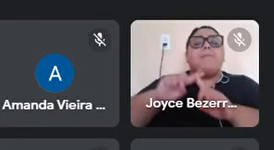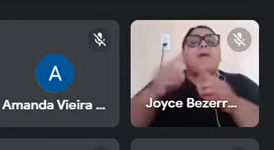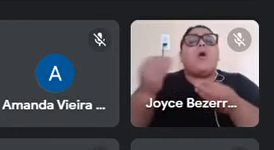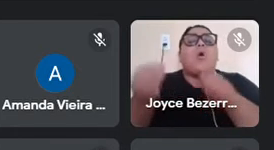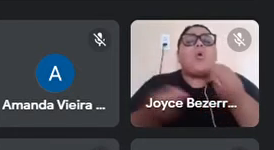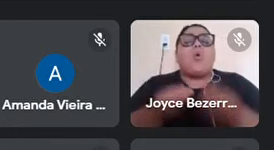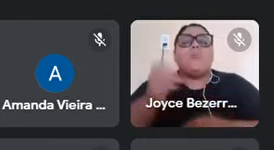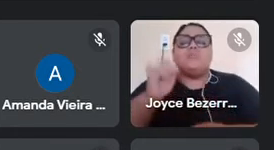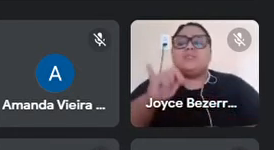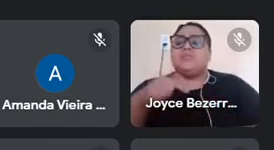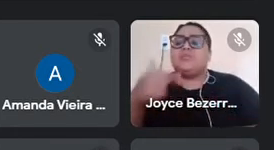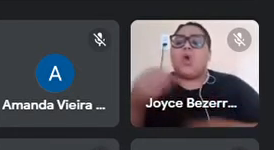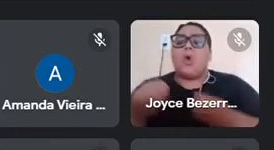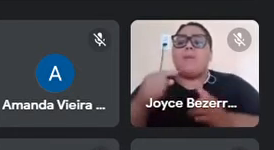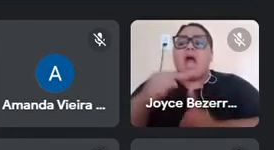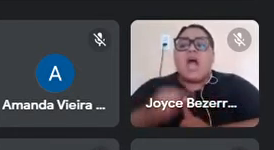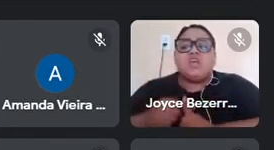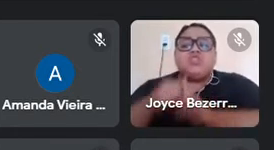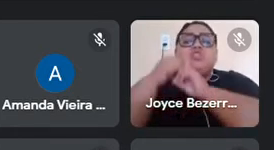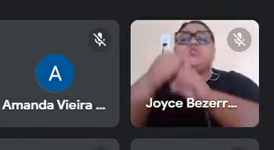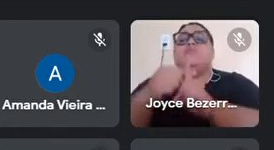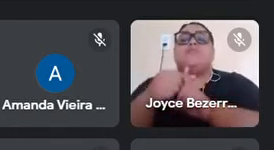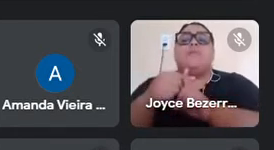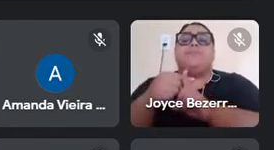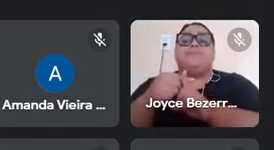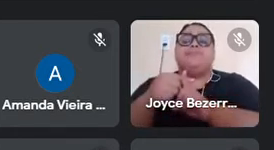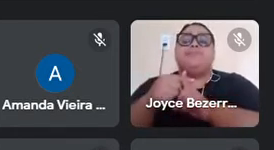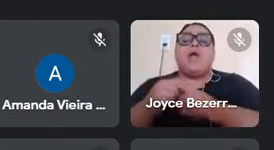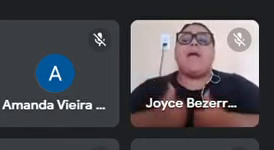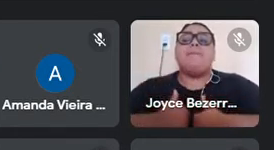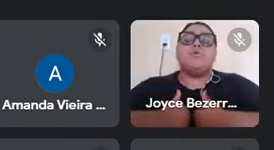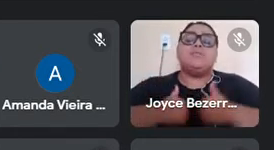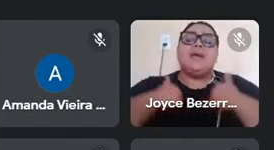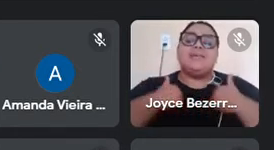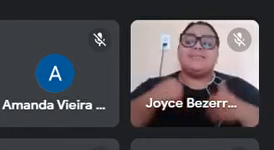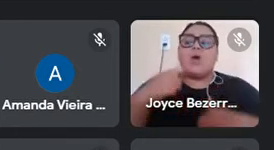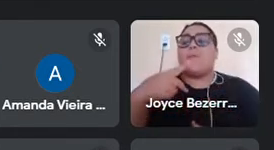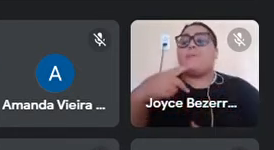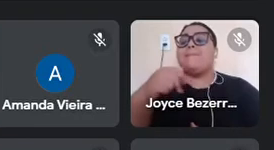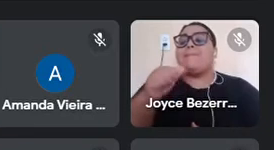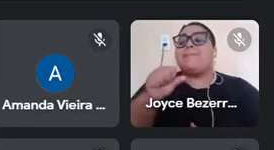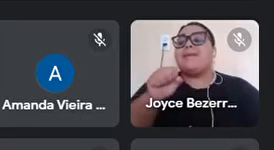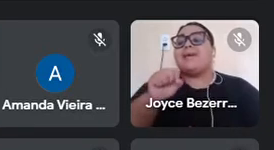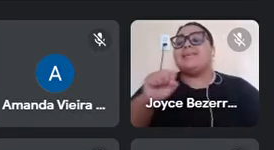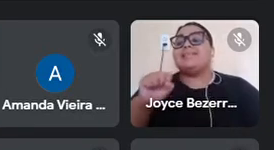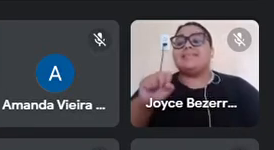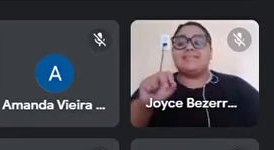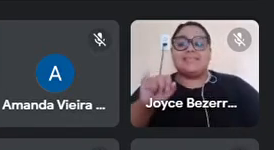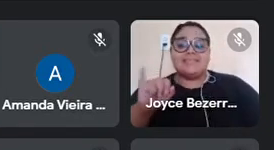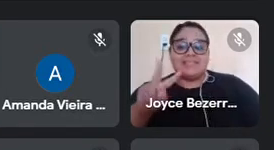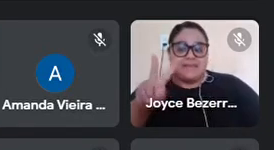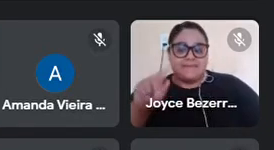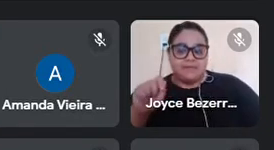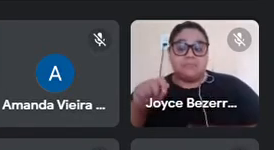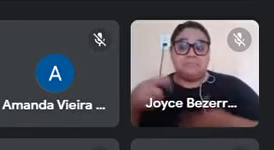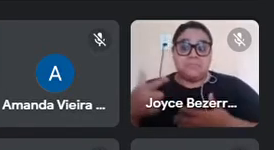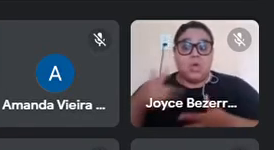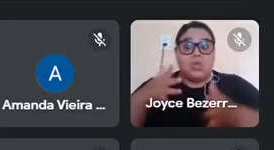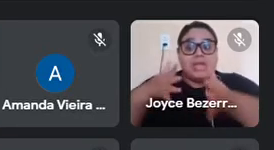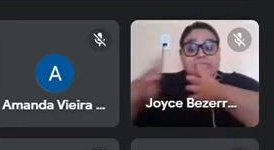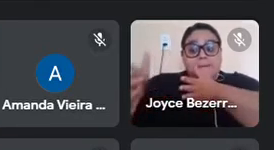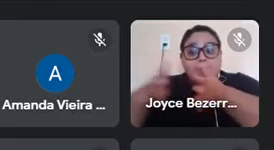quando recebemos a imunização passiva? Então, a gente não ativa nenhum linfócito B no processo de